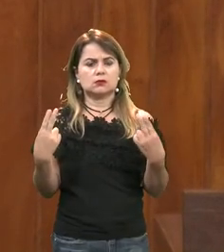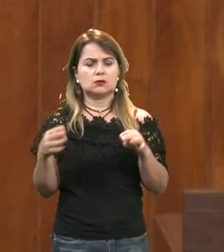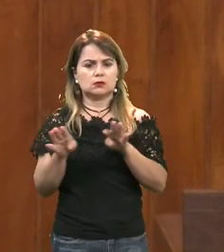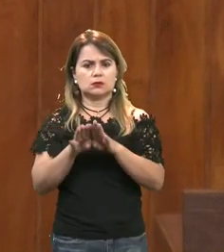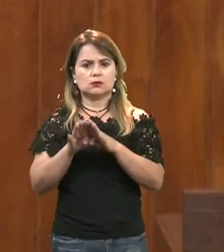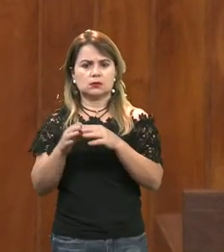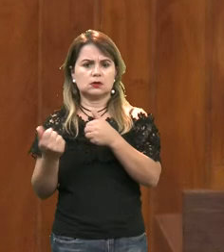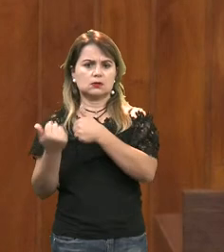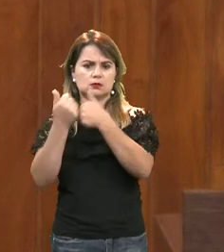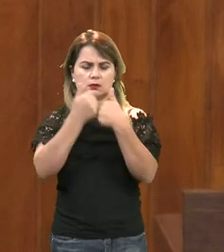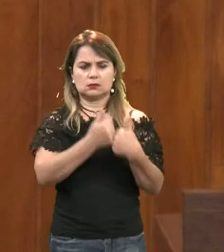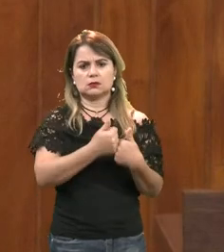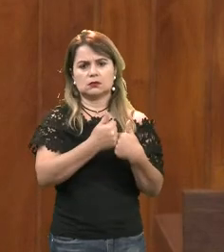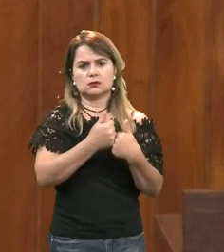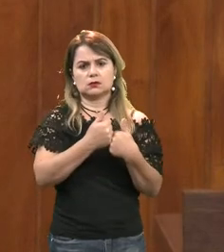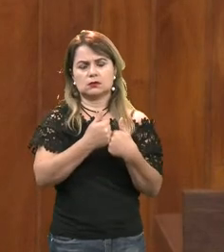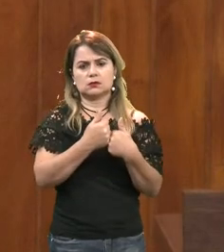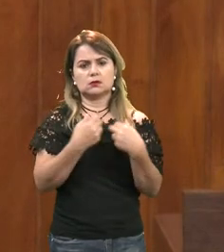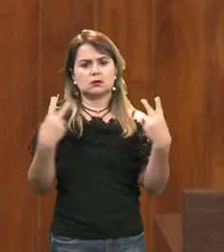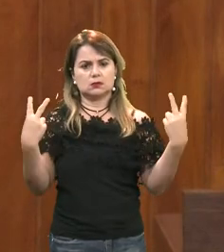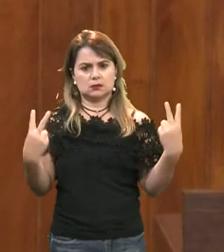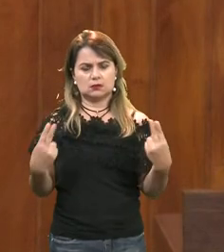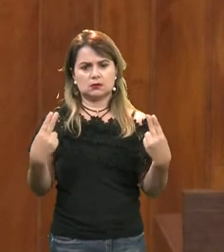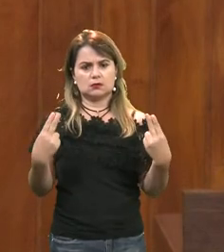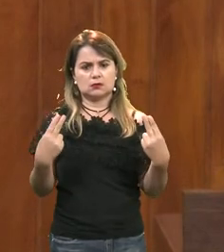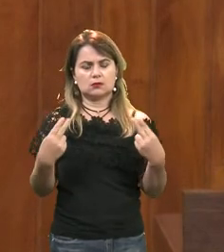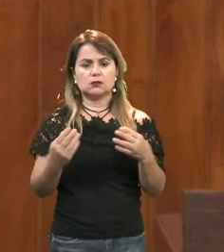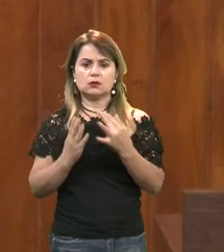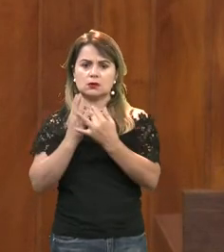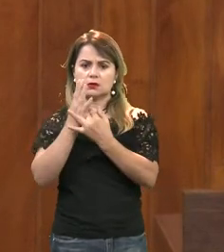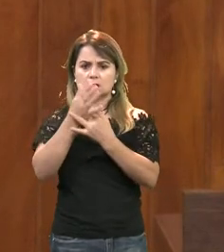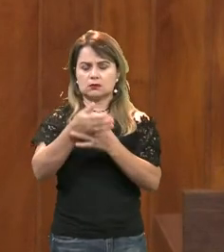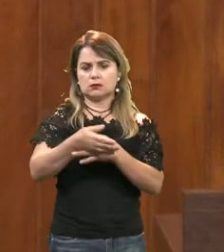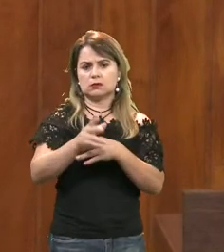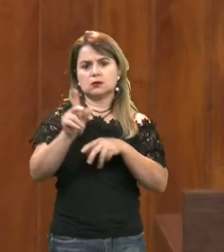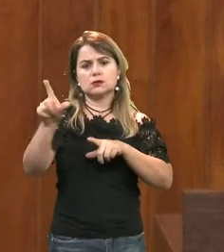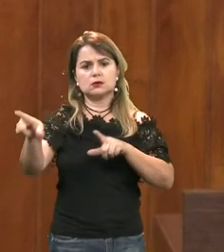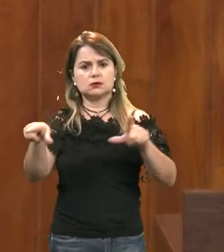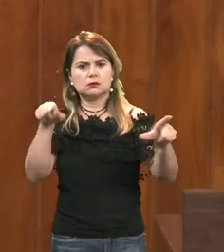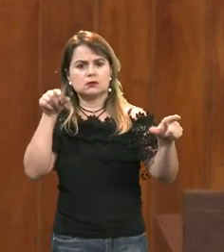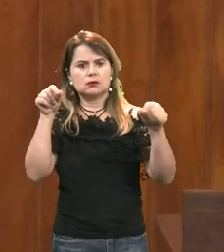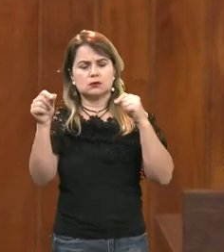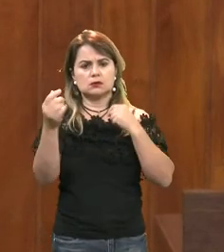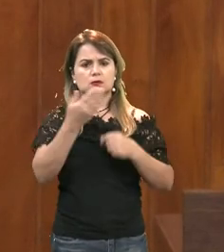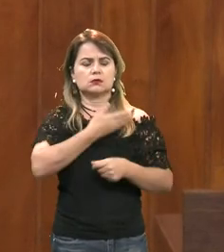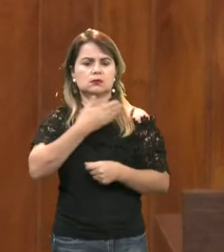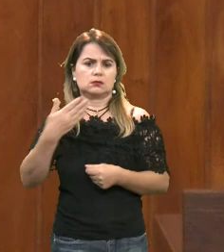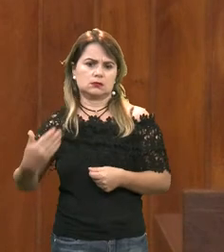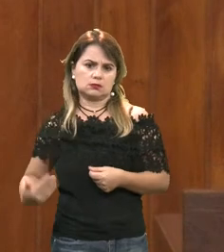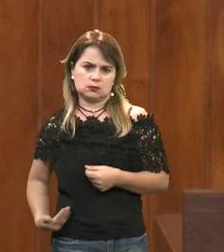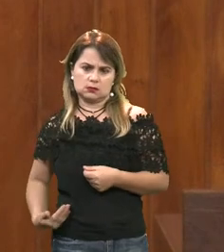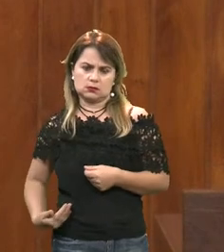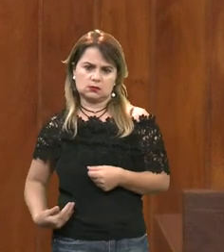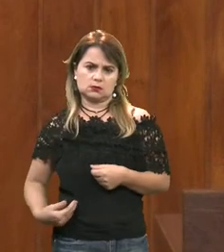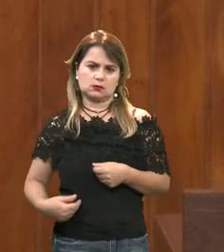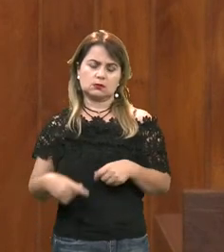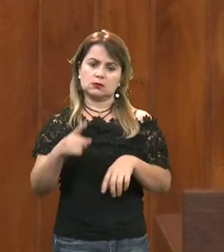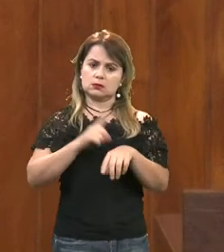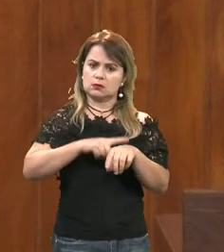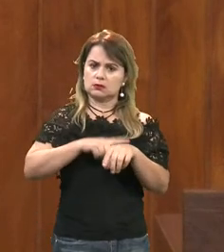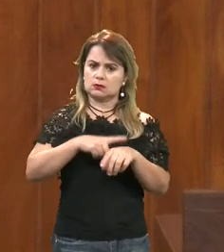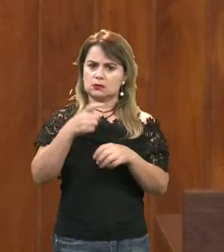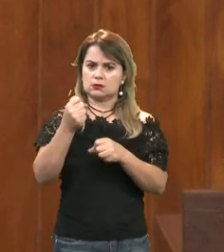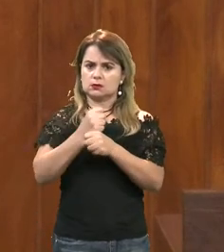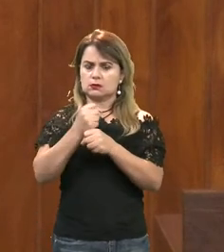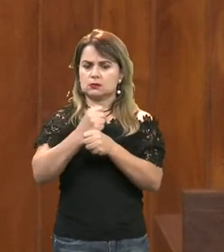suplentes a serem definidos por meio de processo seletivo público para um mandato de 2 anos.